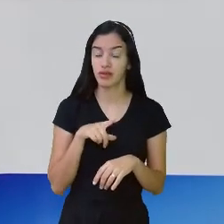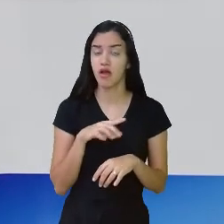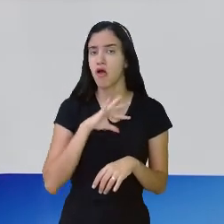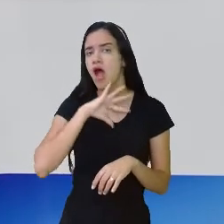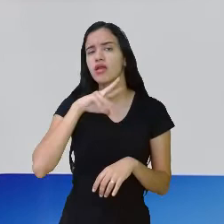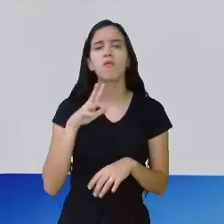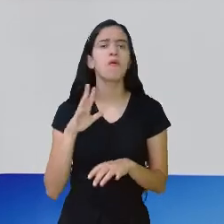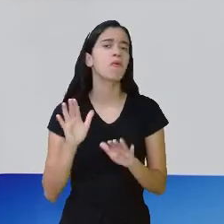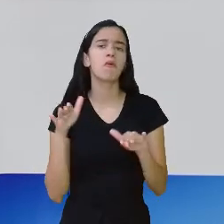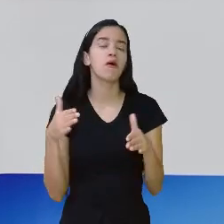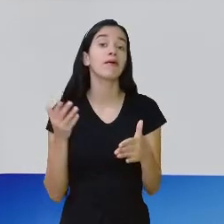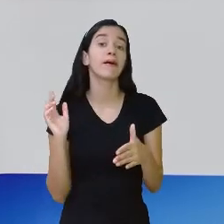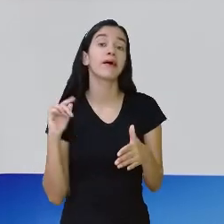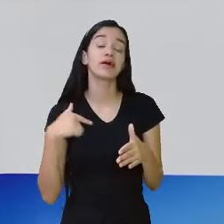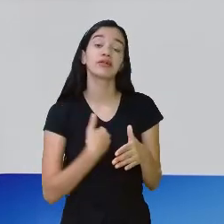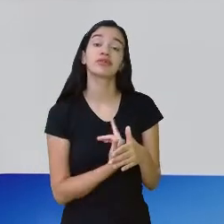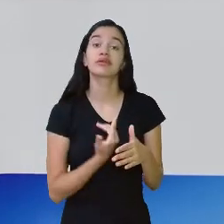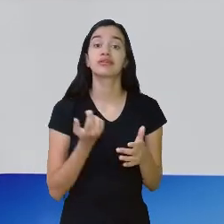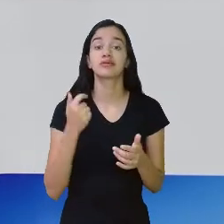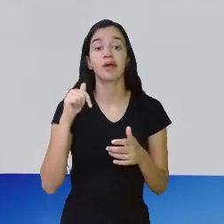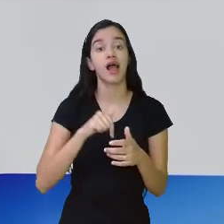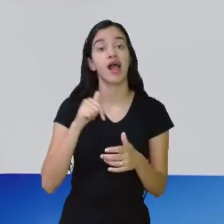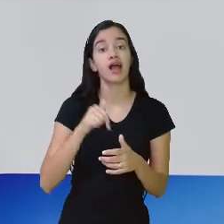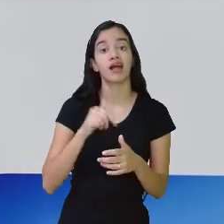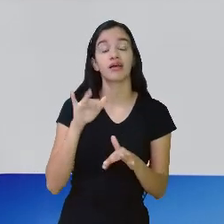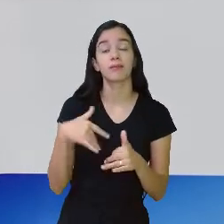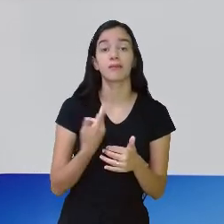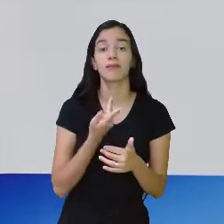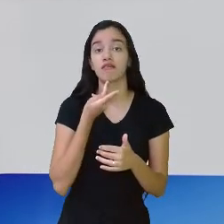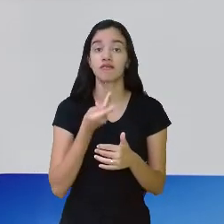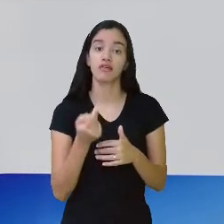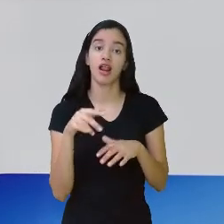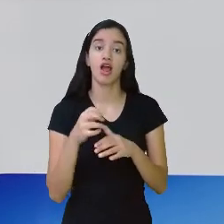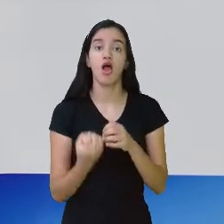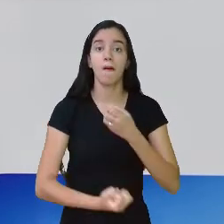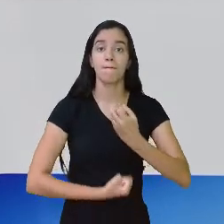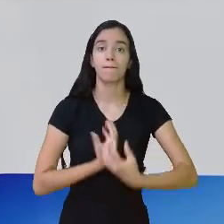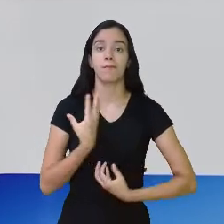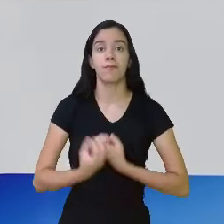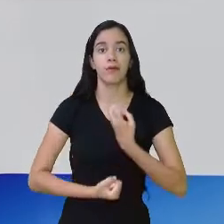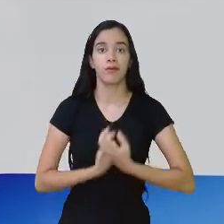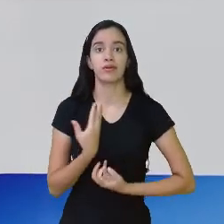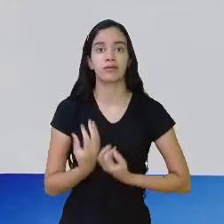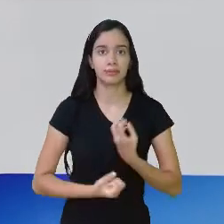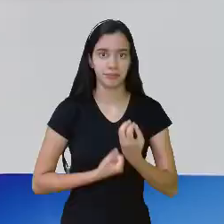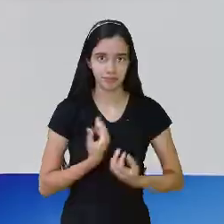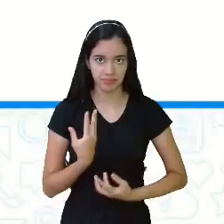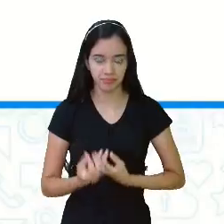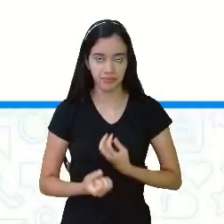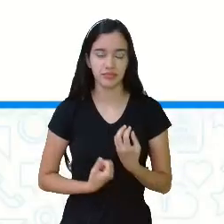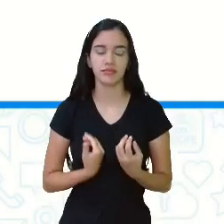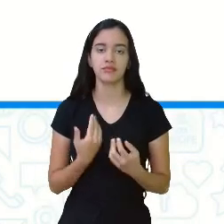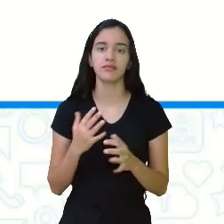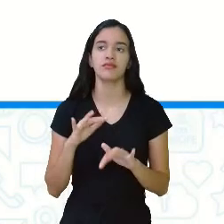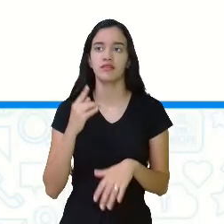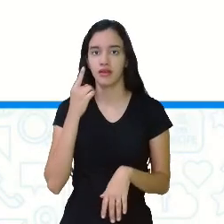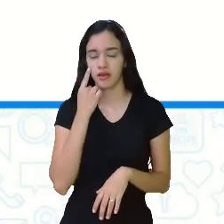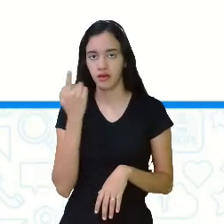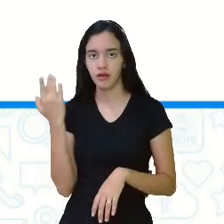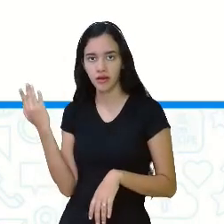mas a gente está aqui para falar de poemas. E eu vou dar continuidade falando um pouquinho mais desse